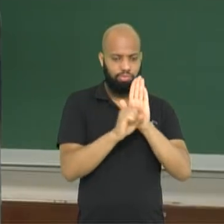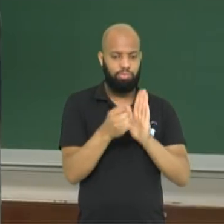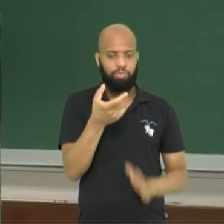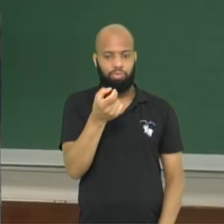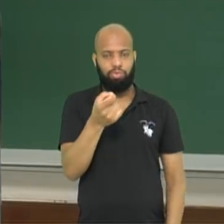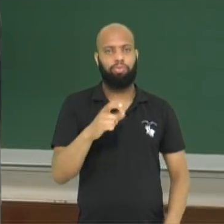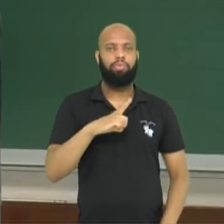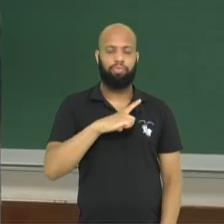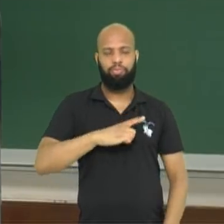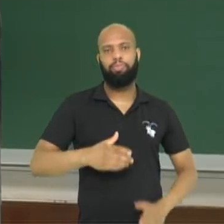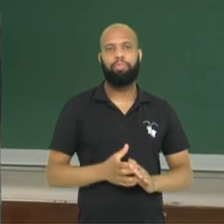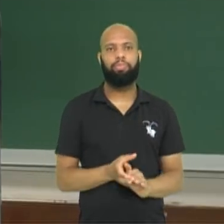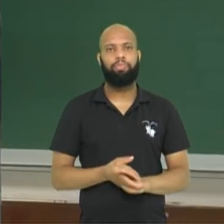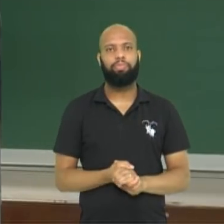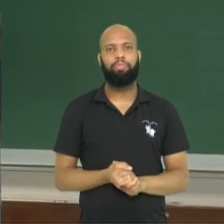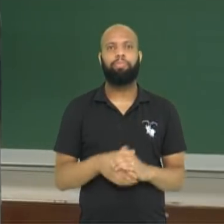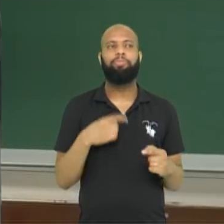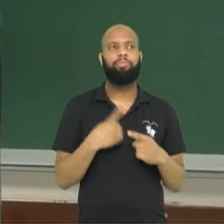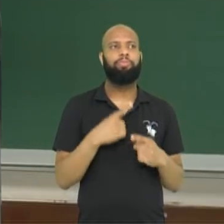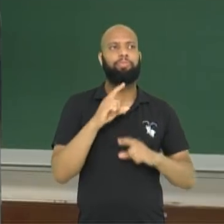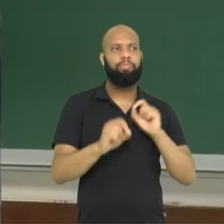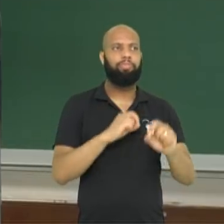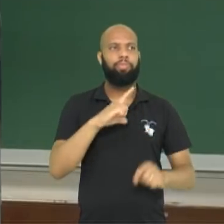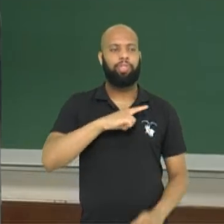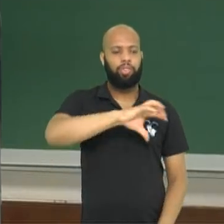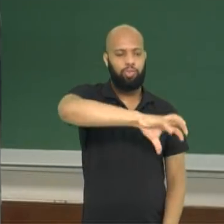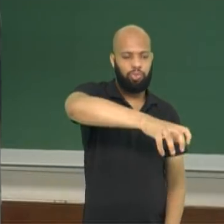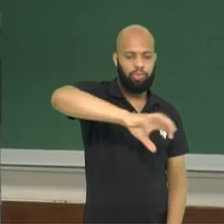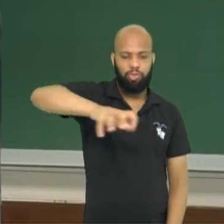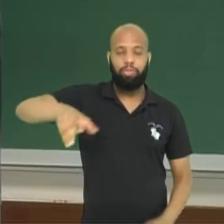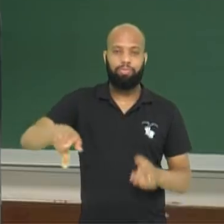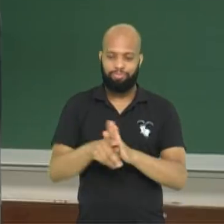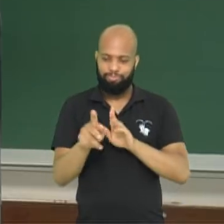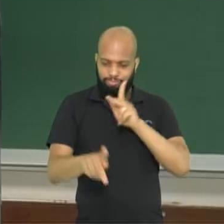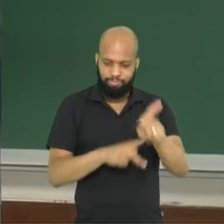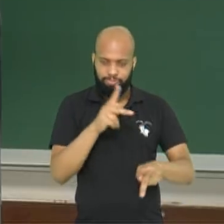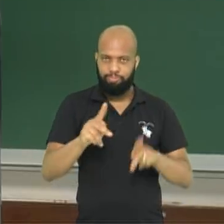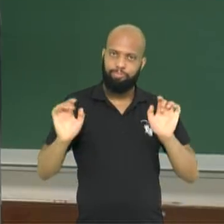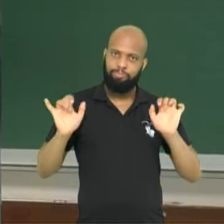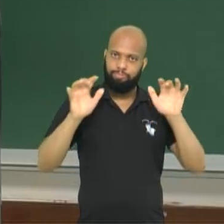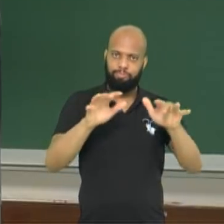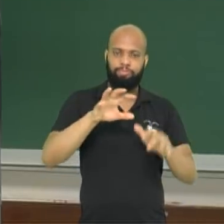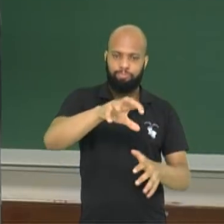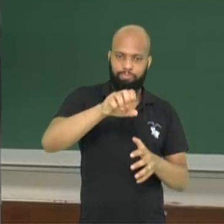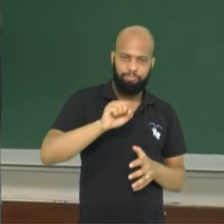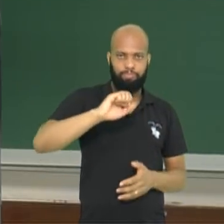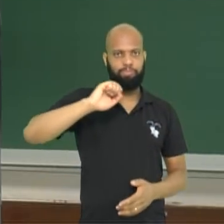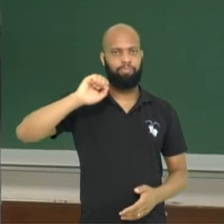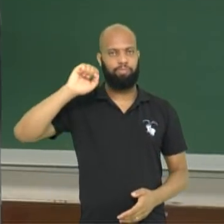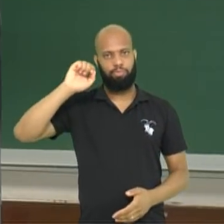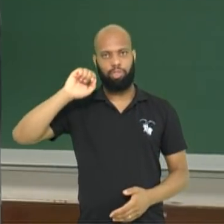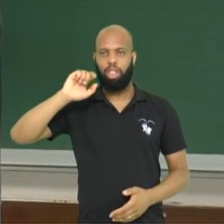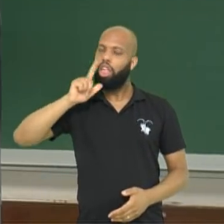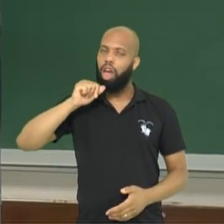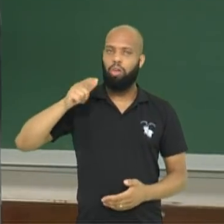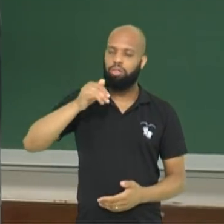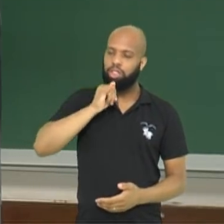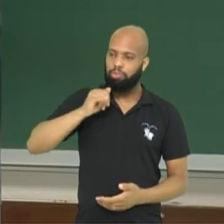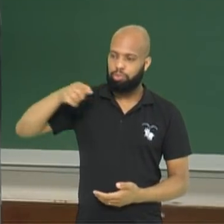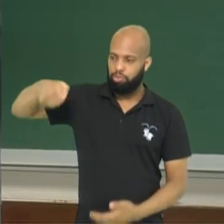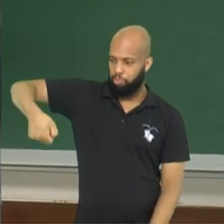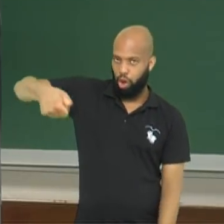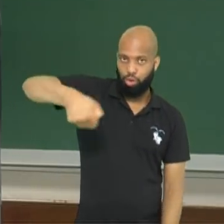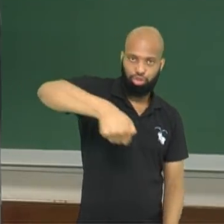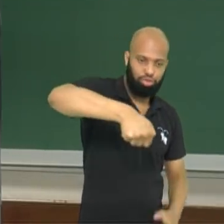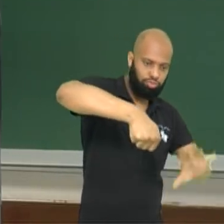XX. Já as torneiras públicas que abasteciam a cidade na Praça Zacarias, foram construídas outras torneiras,